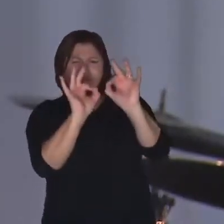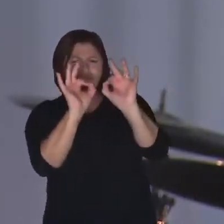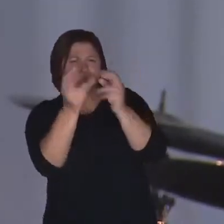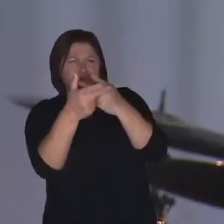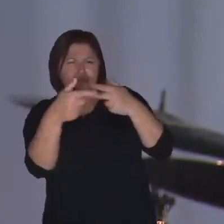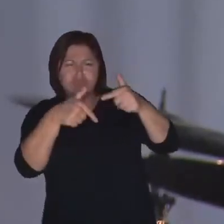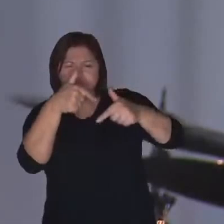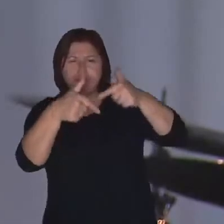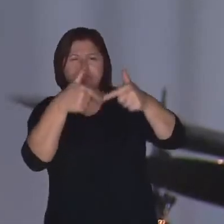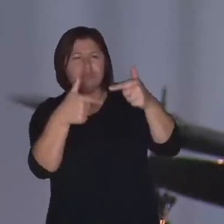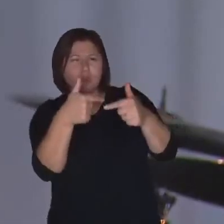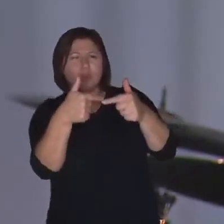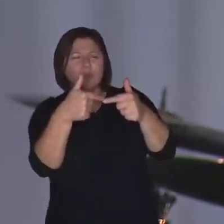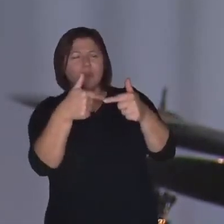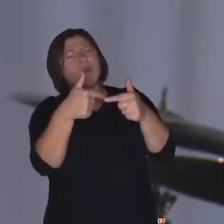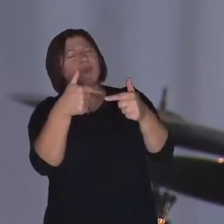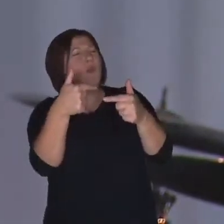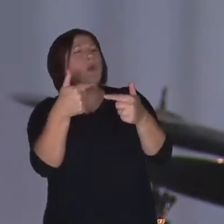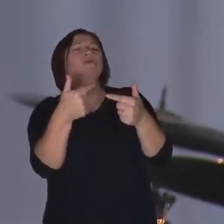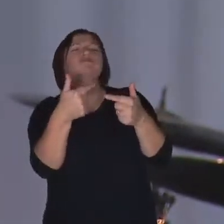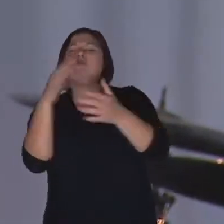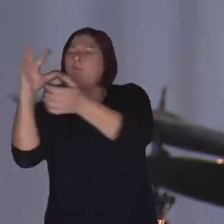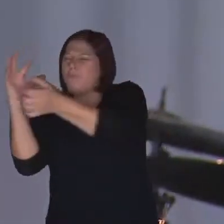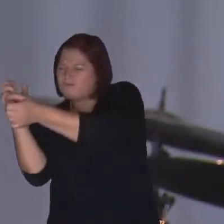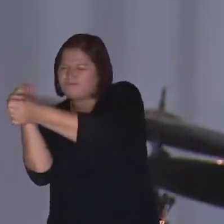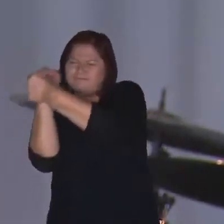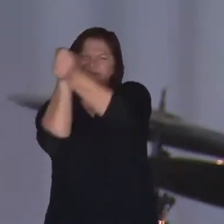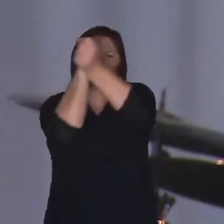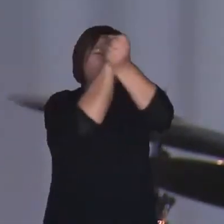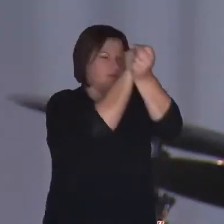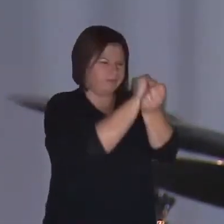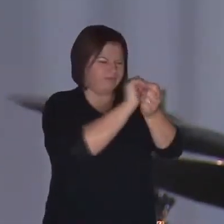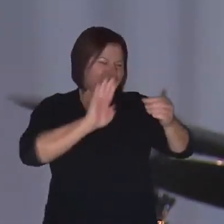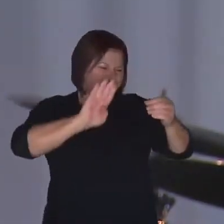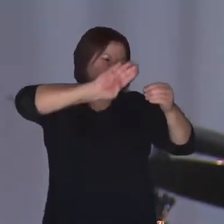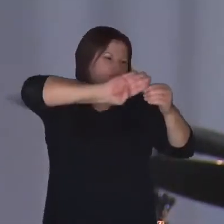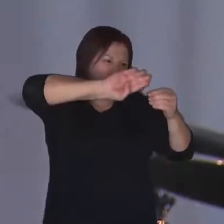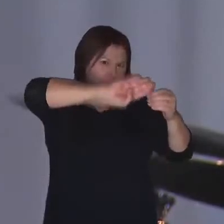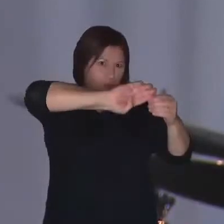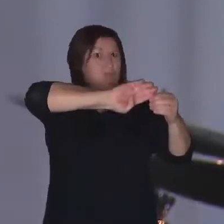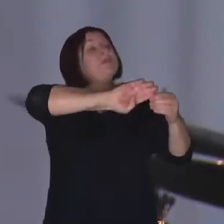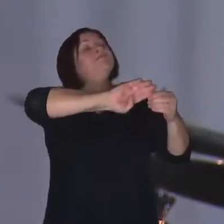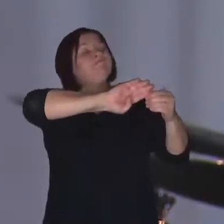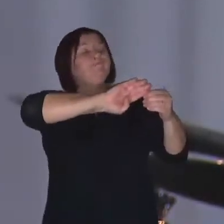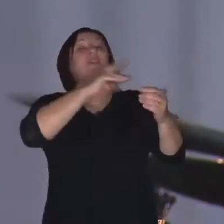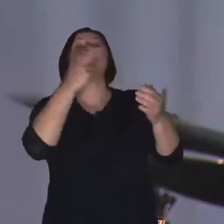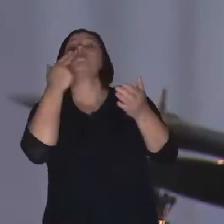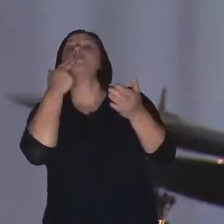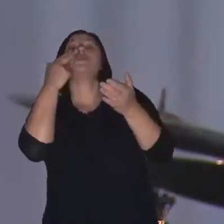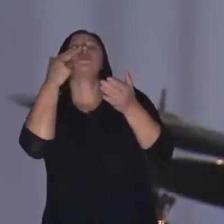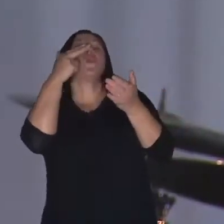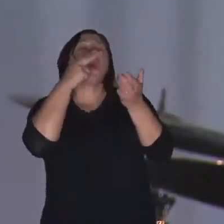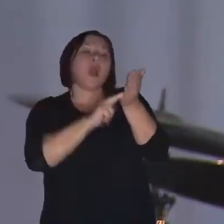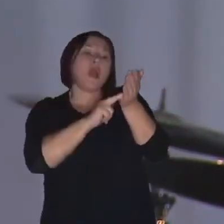foram deportados de Jerusalém para a Babilônia. Ele enviou a carta por intermédio de Eleazar, filho